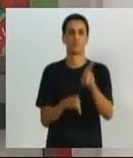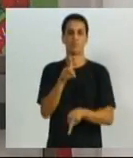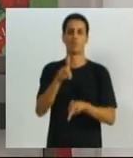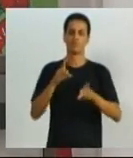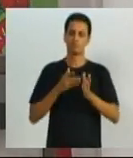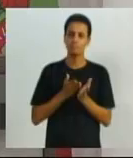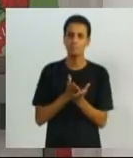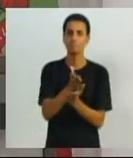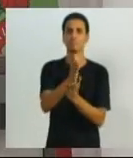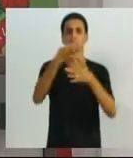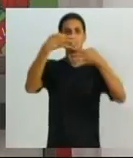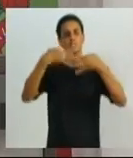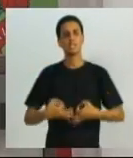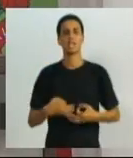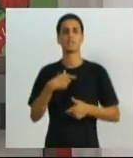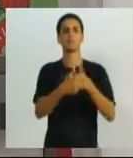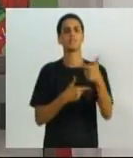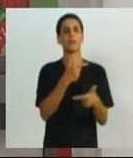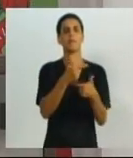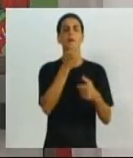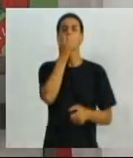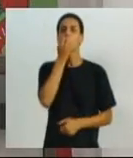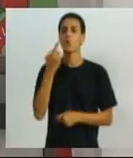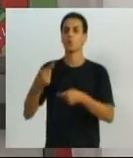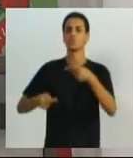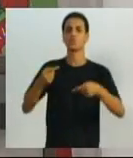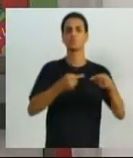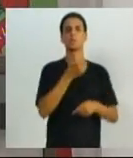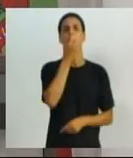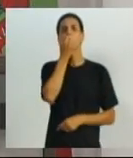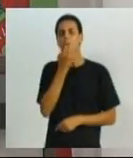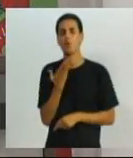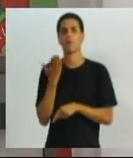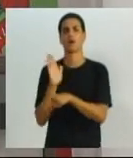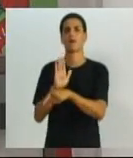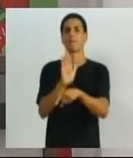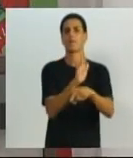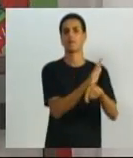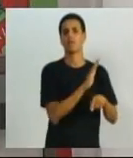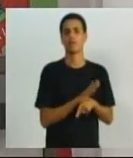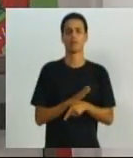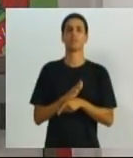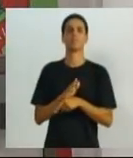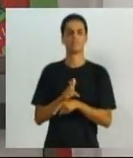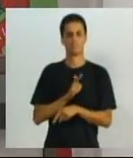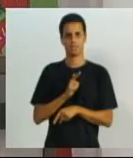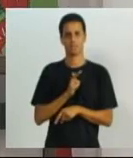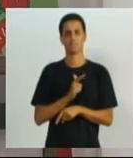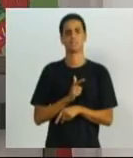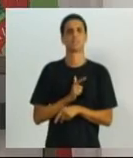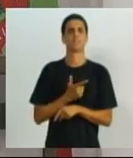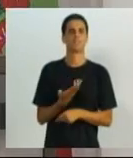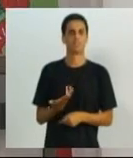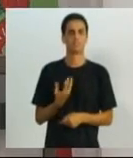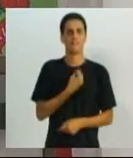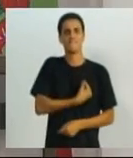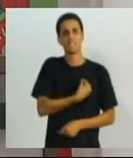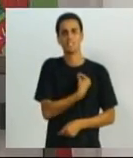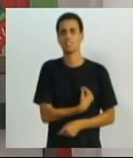correta, buscar fazer o bom trabalho, o bom debate, dando a nossa contribuição, colocando a nossa